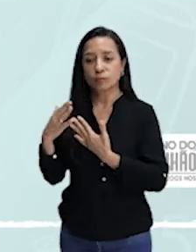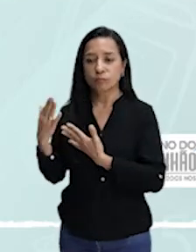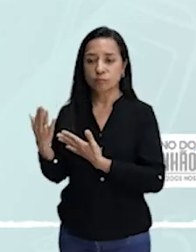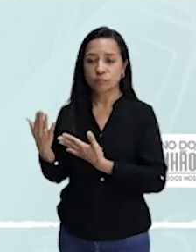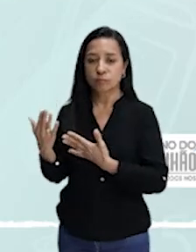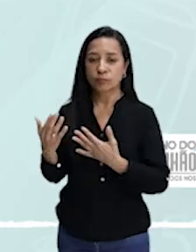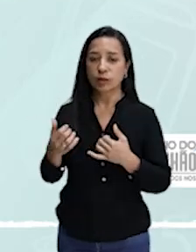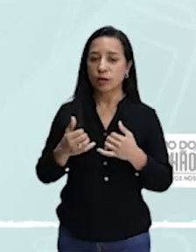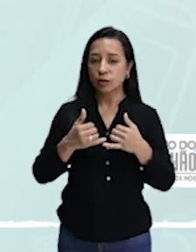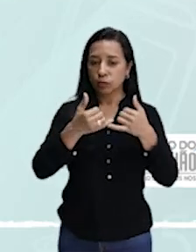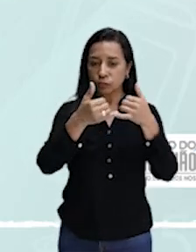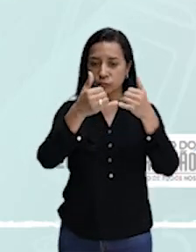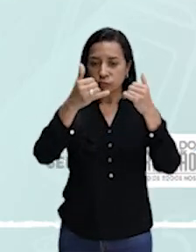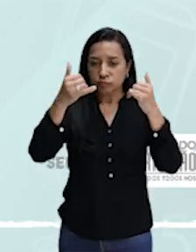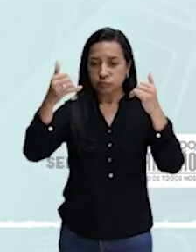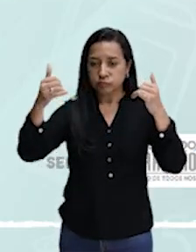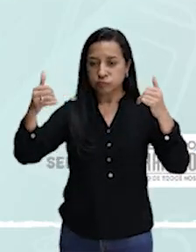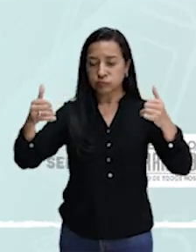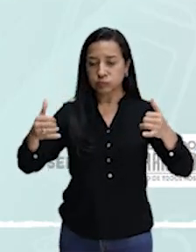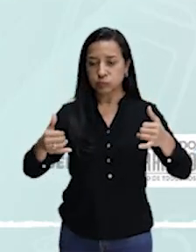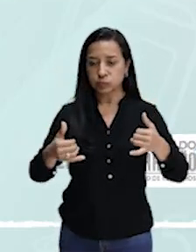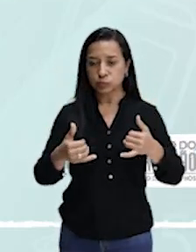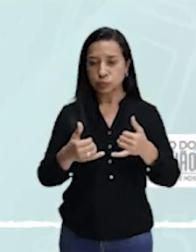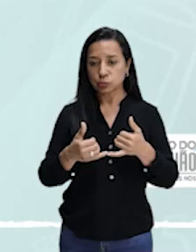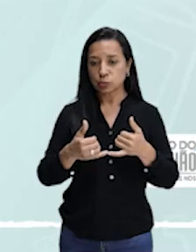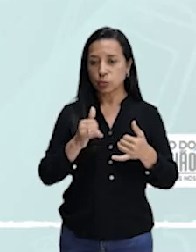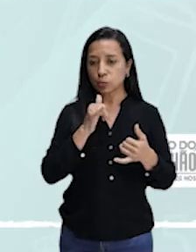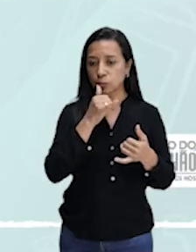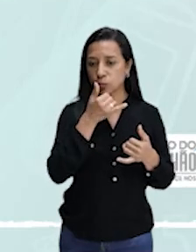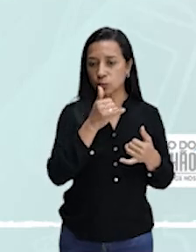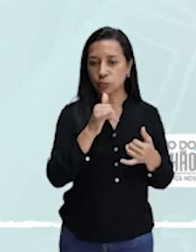durante o intervalo de tempo de 2 minutos